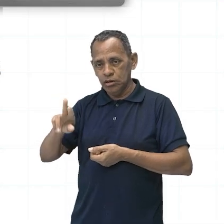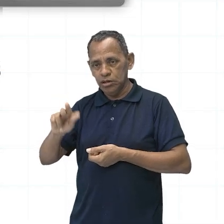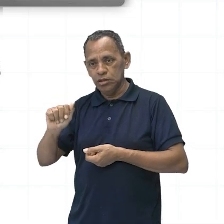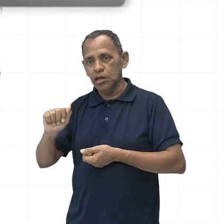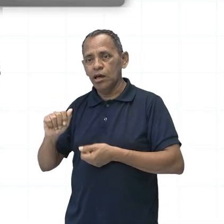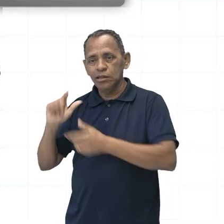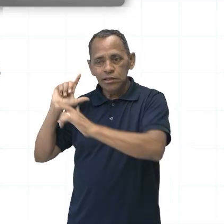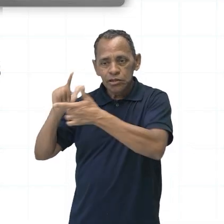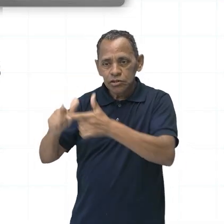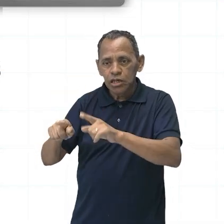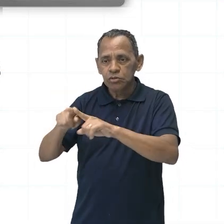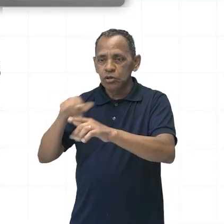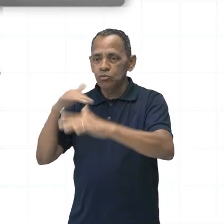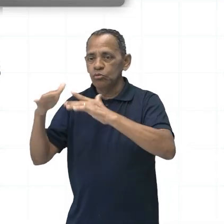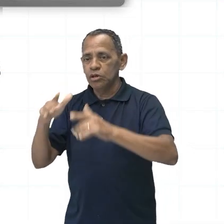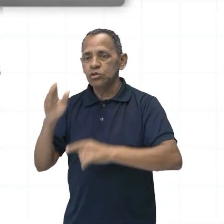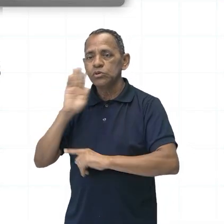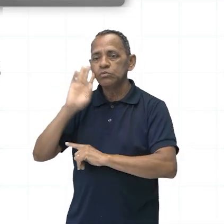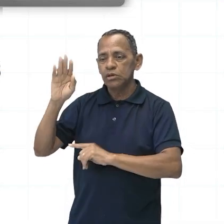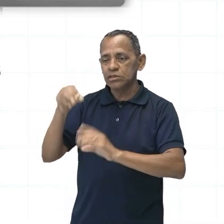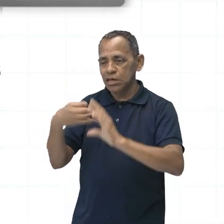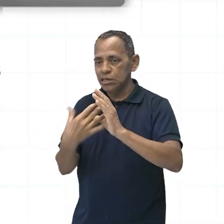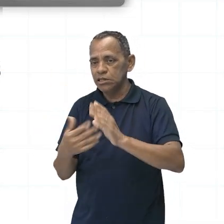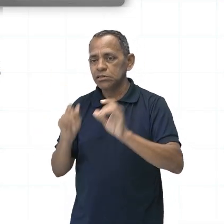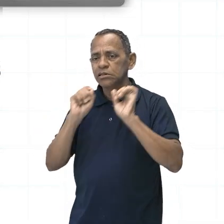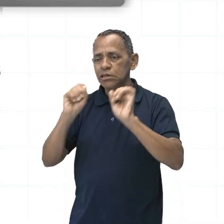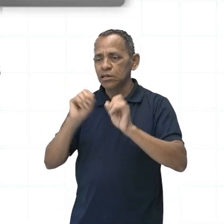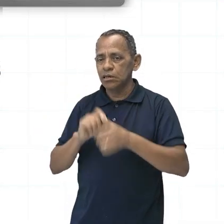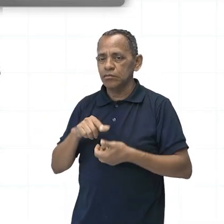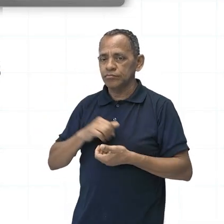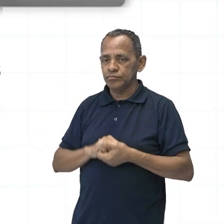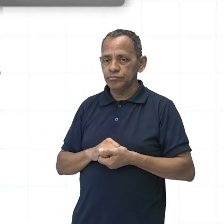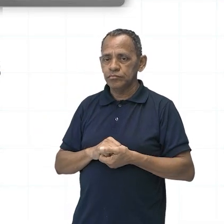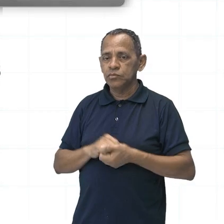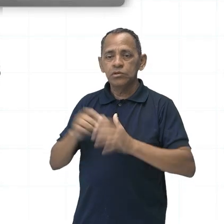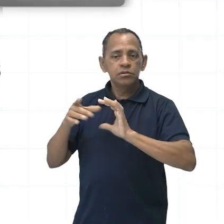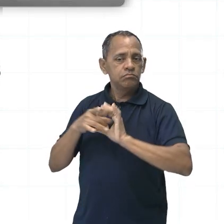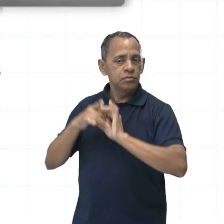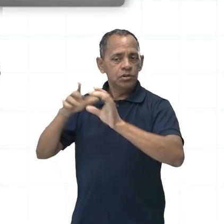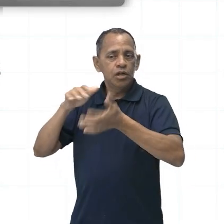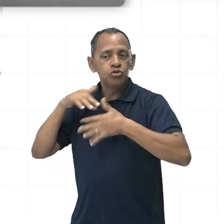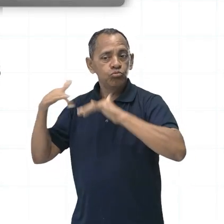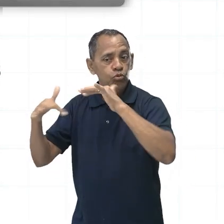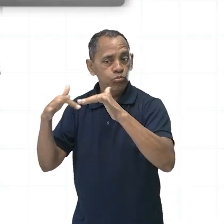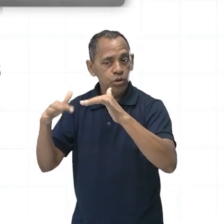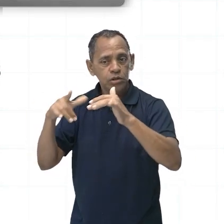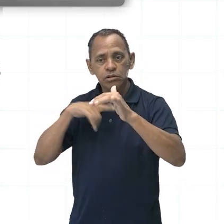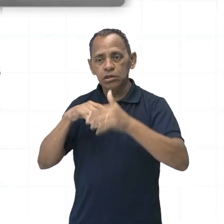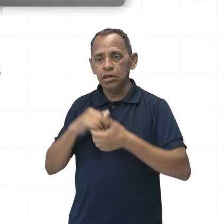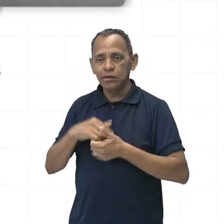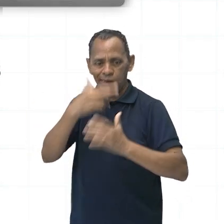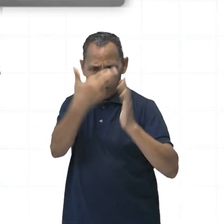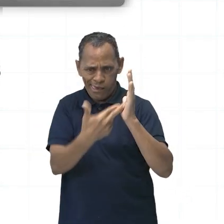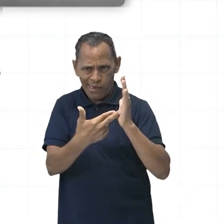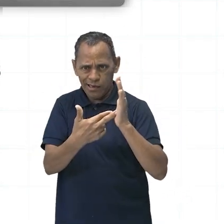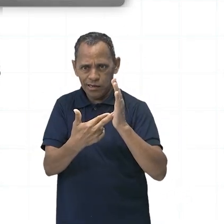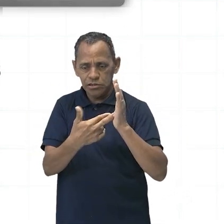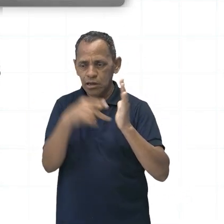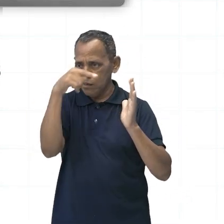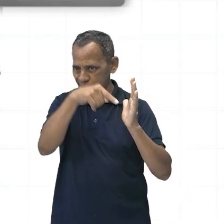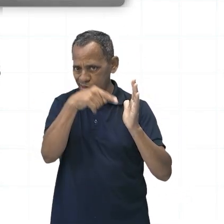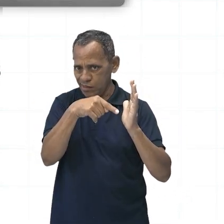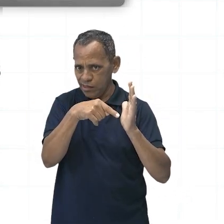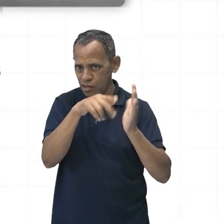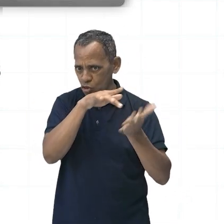balé. Algumas de suas principais características, quais são? Liberdade de movimento, enquanto o balé clássico era rígido,